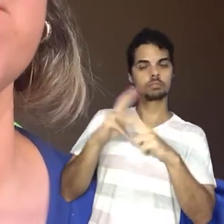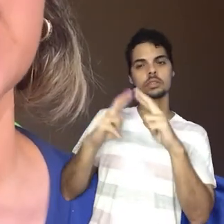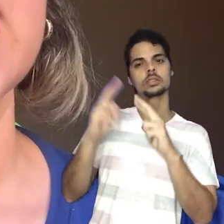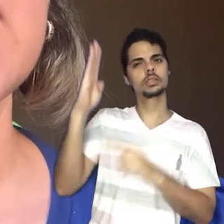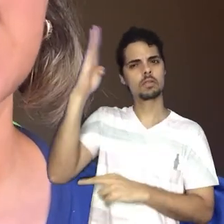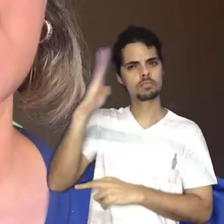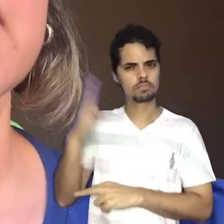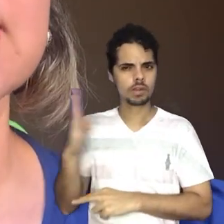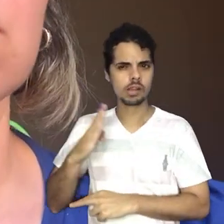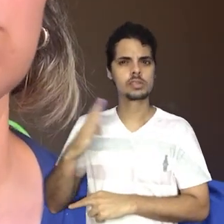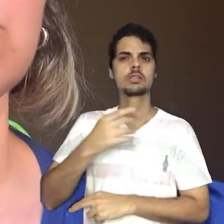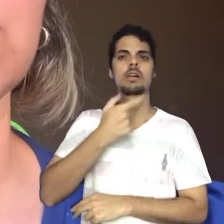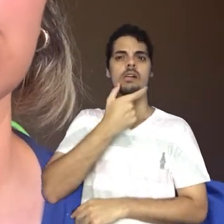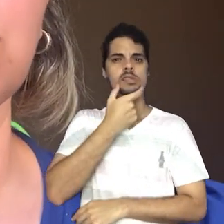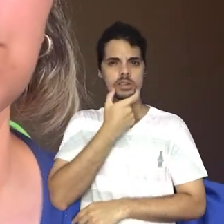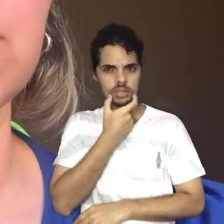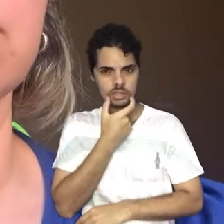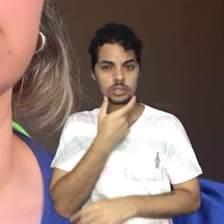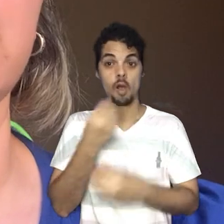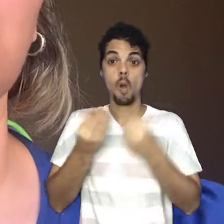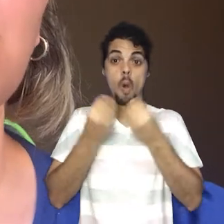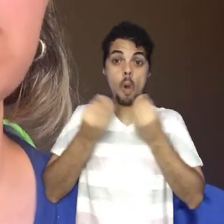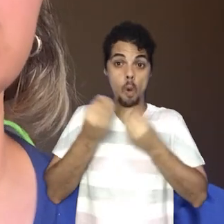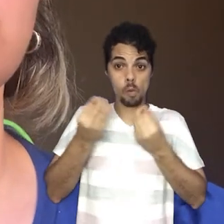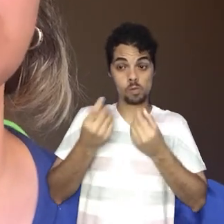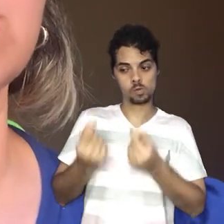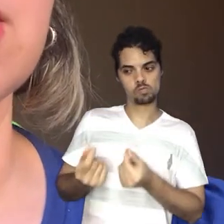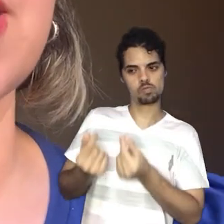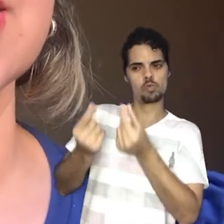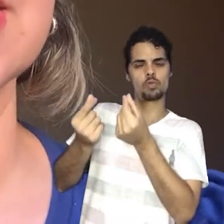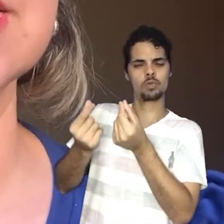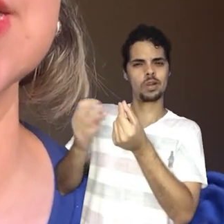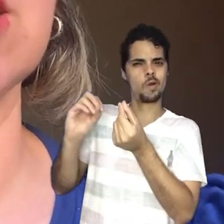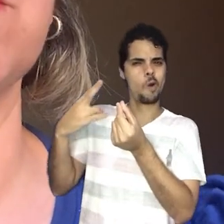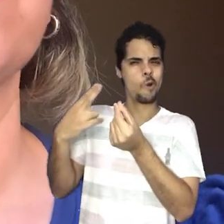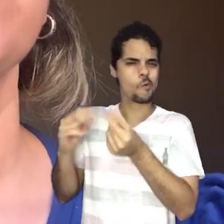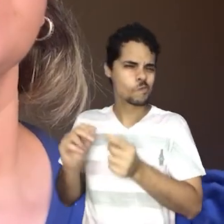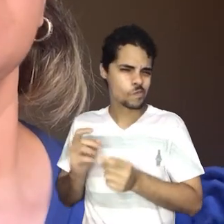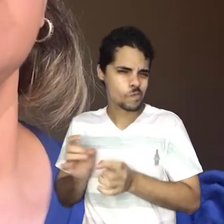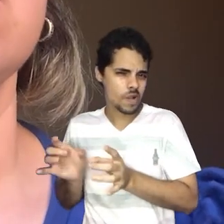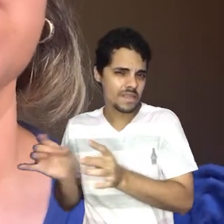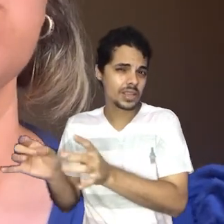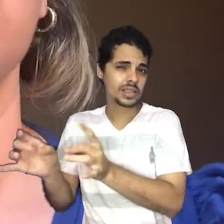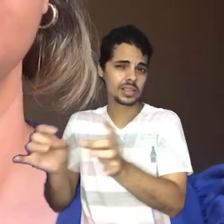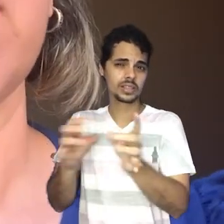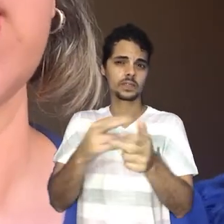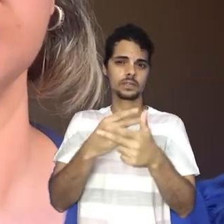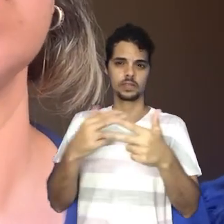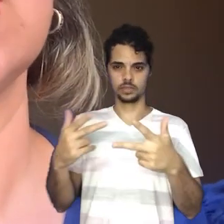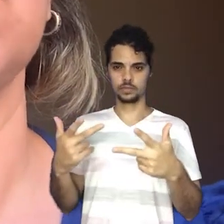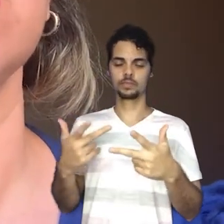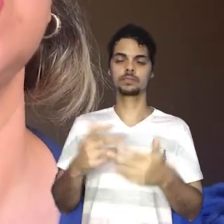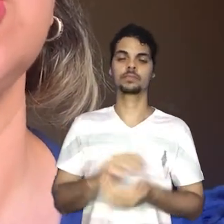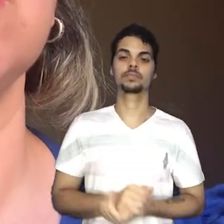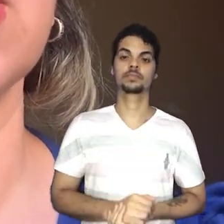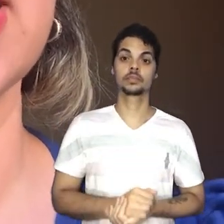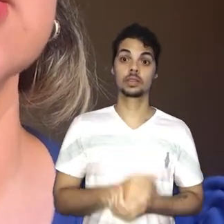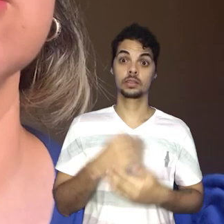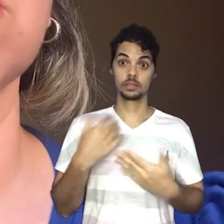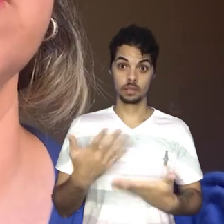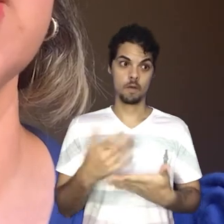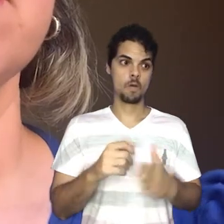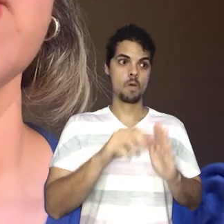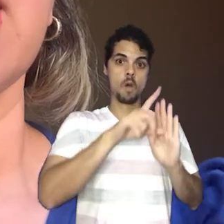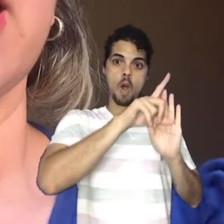Ingleses. E a questão norteadora, né, ou que ele nos chama a atenção e que vai mover o seu artigo,